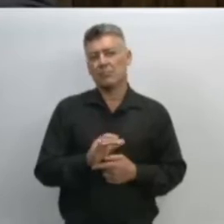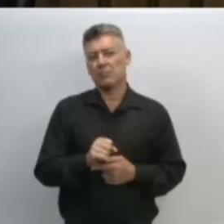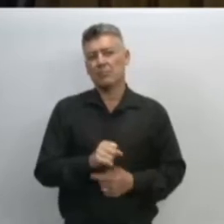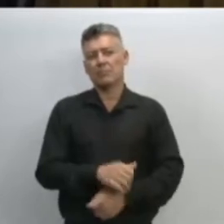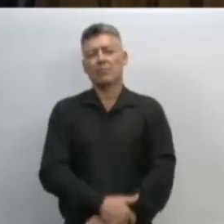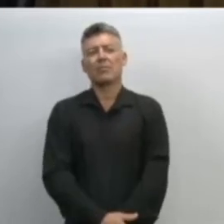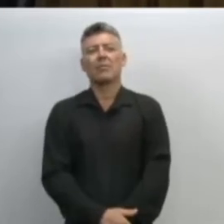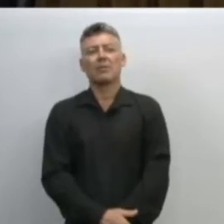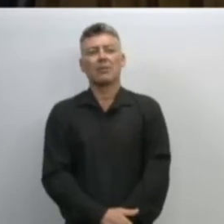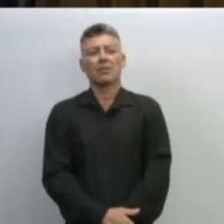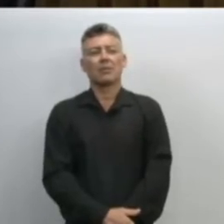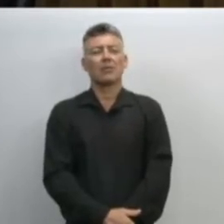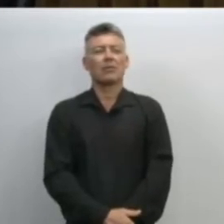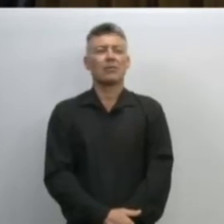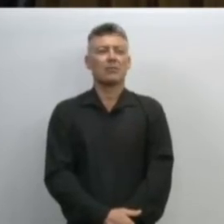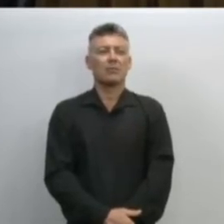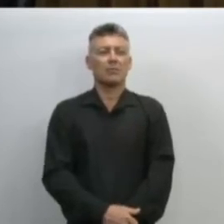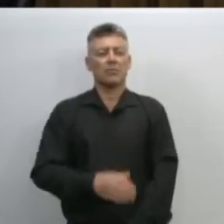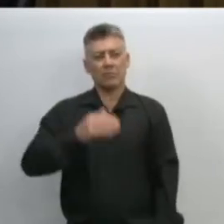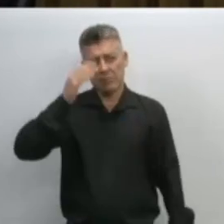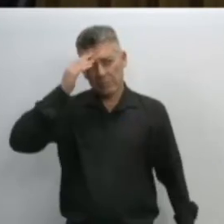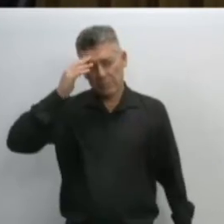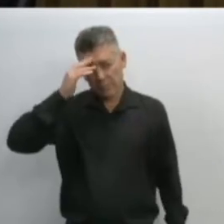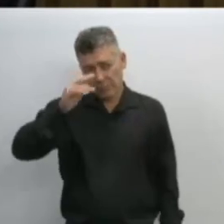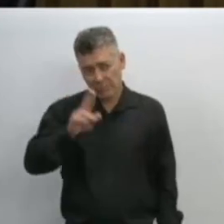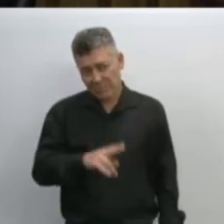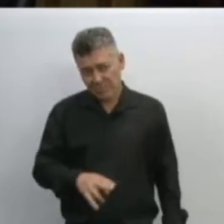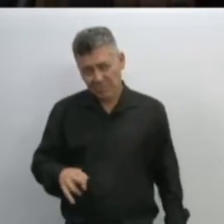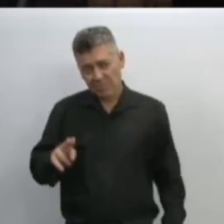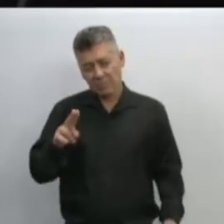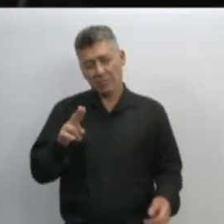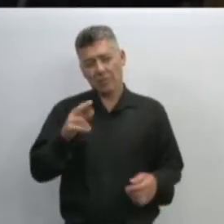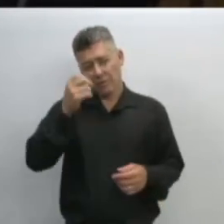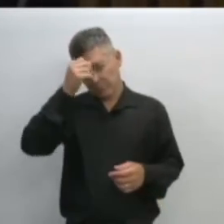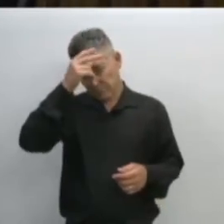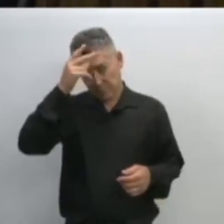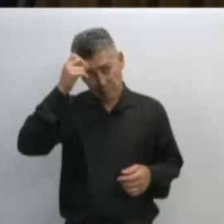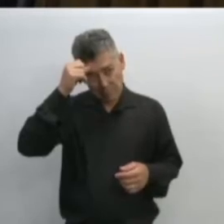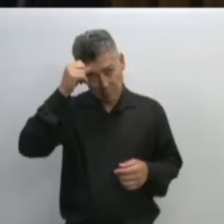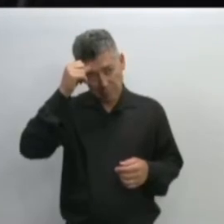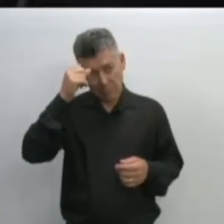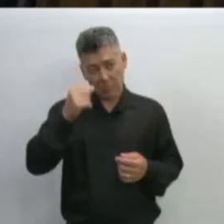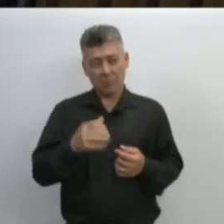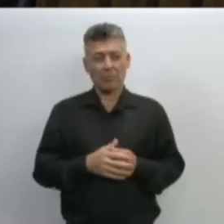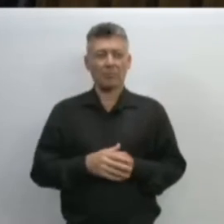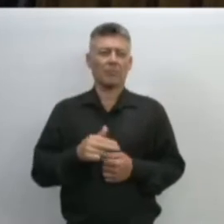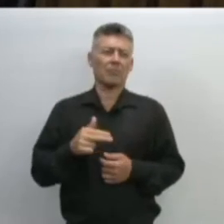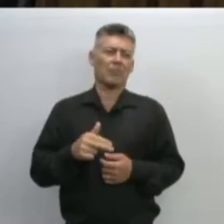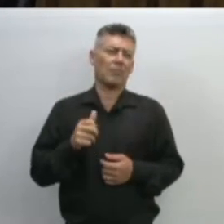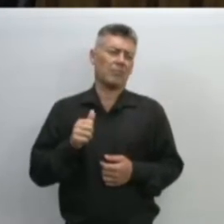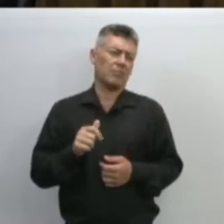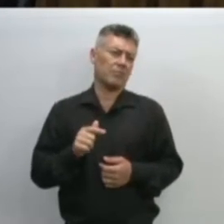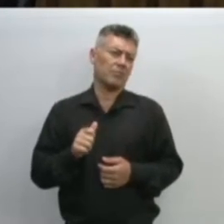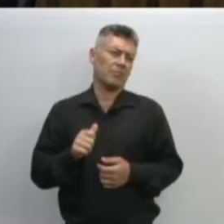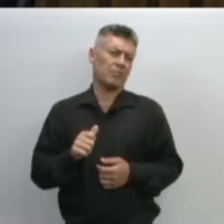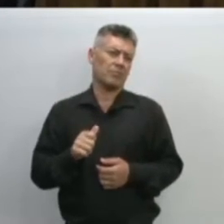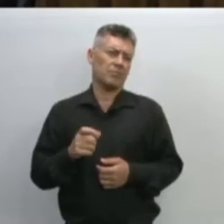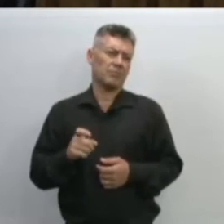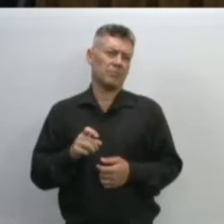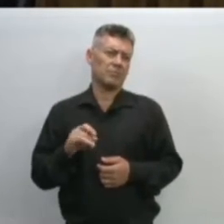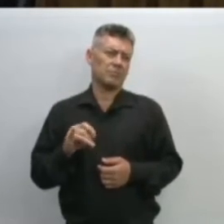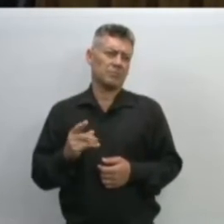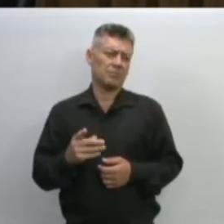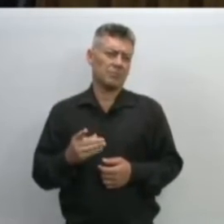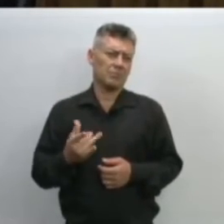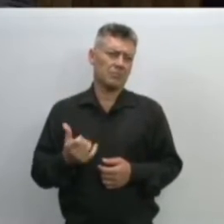Assunto. Dispõe sobre o reconhecimento de utilidade pública municipal do Judo Clube Nagashima e da outras providências.